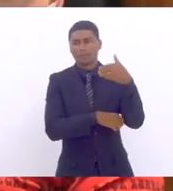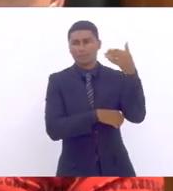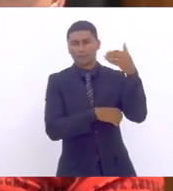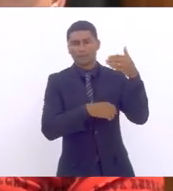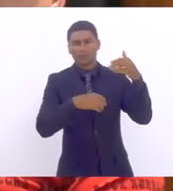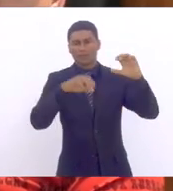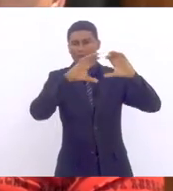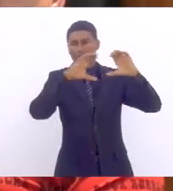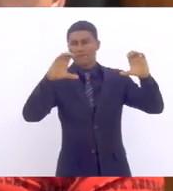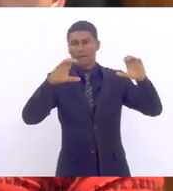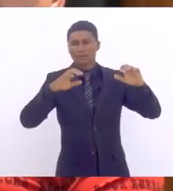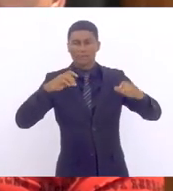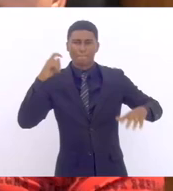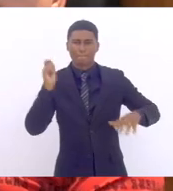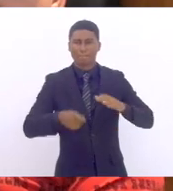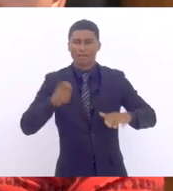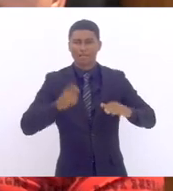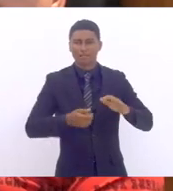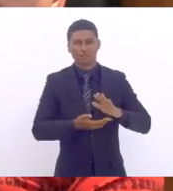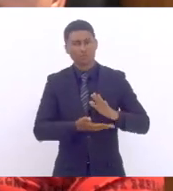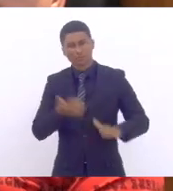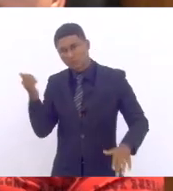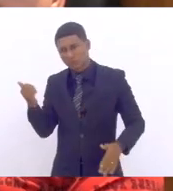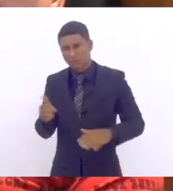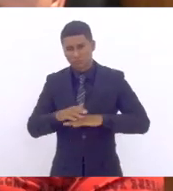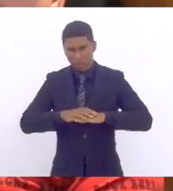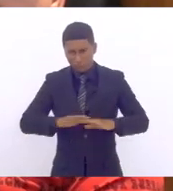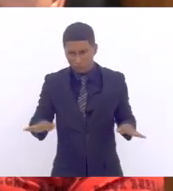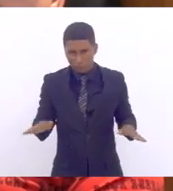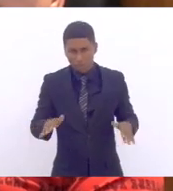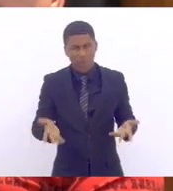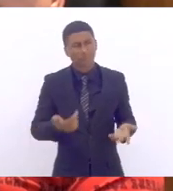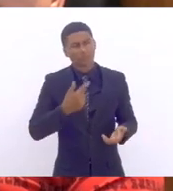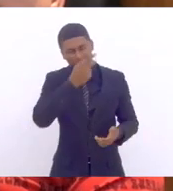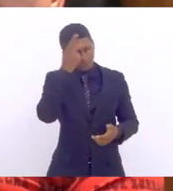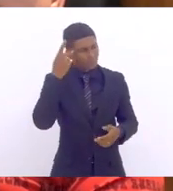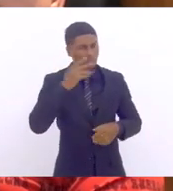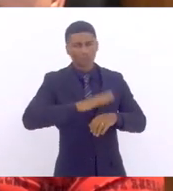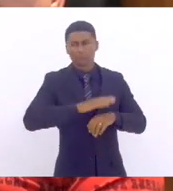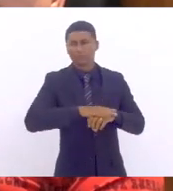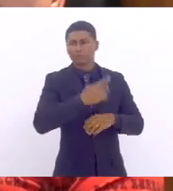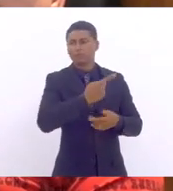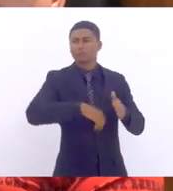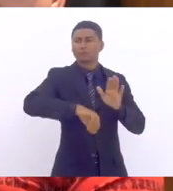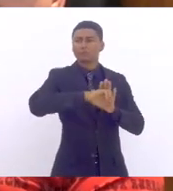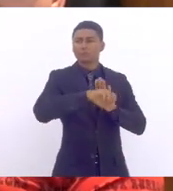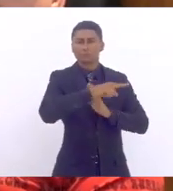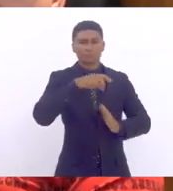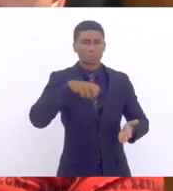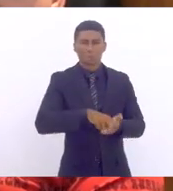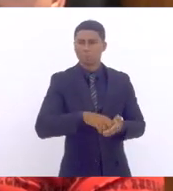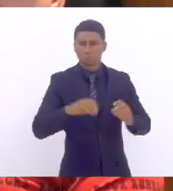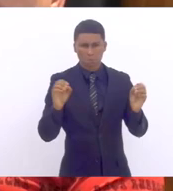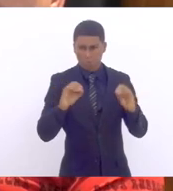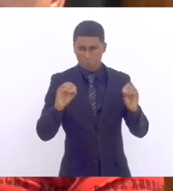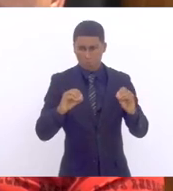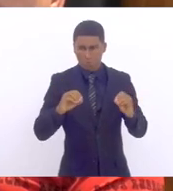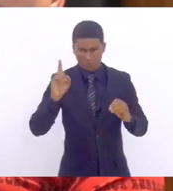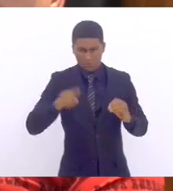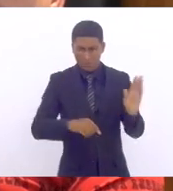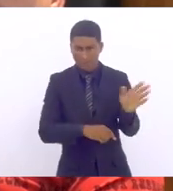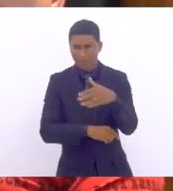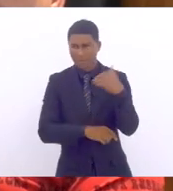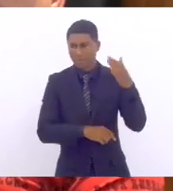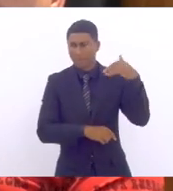bateria, mantendo impunes os reais causadores dos atos criminosos, que definitivamente não são as bandeiras, não são